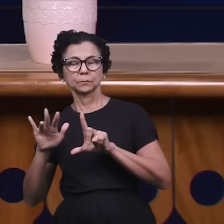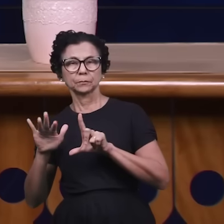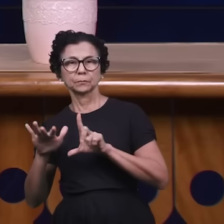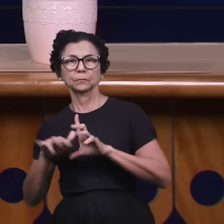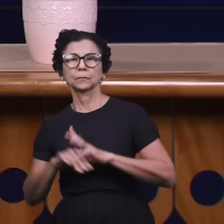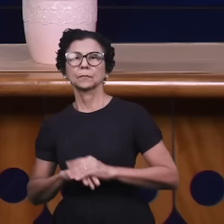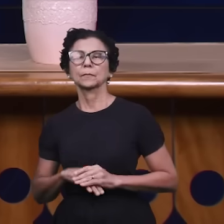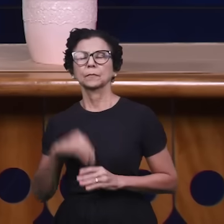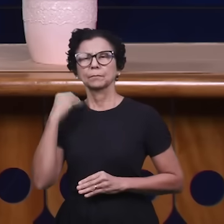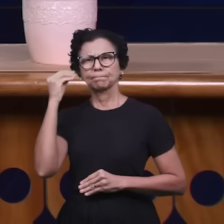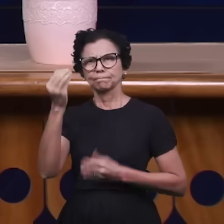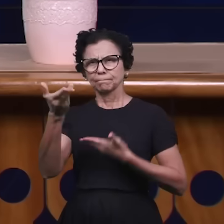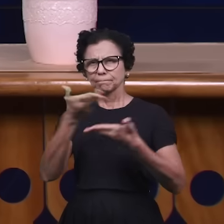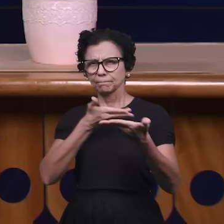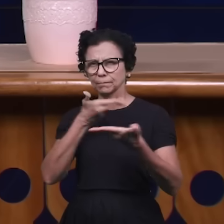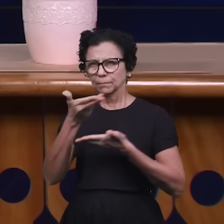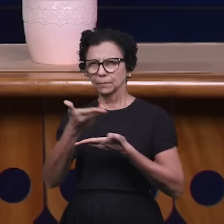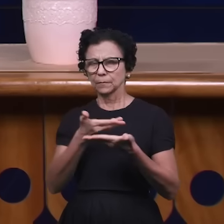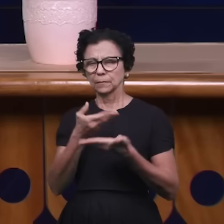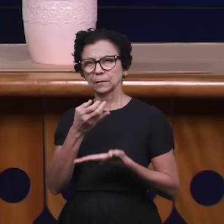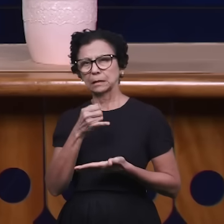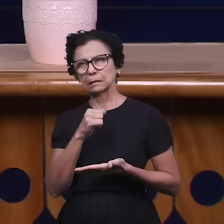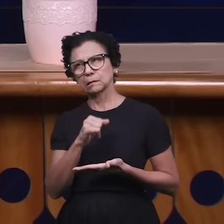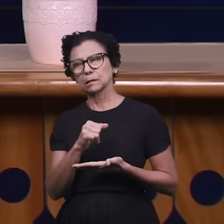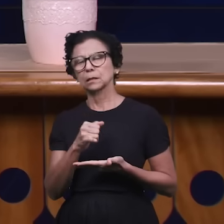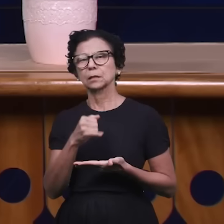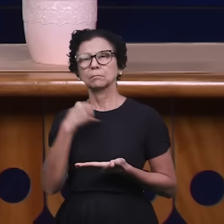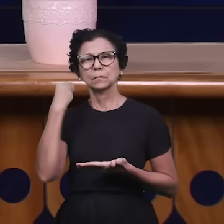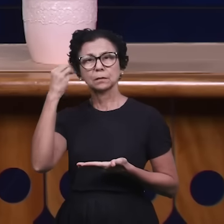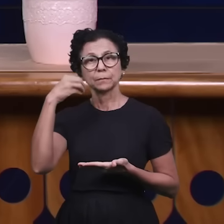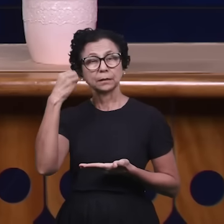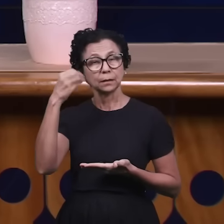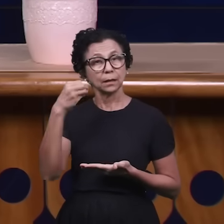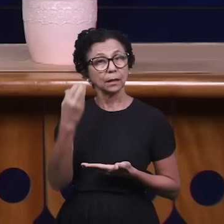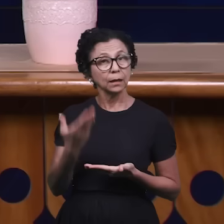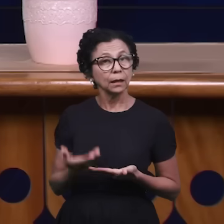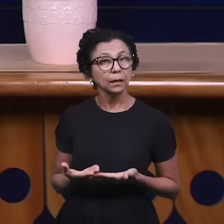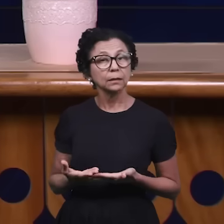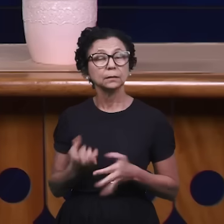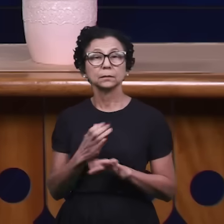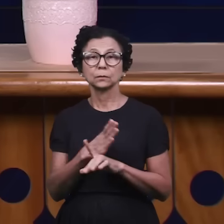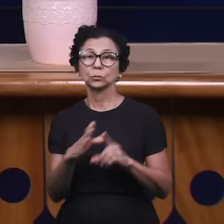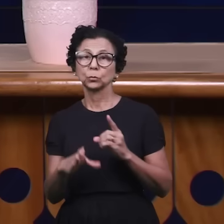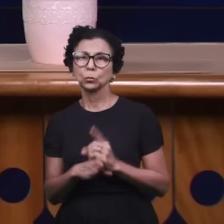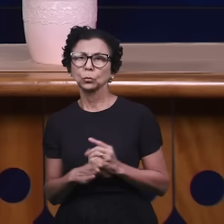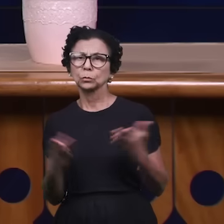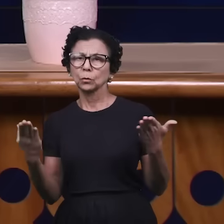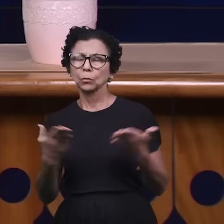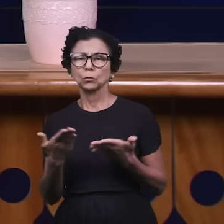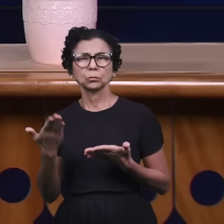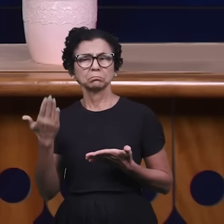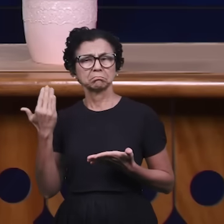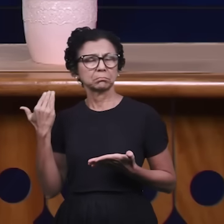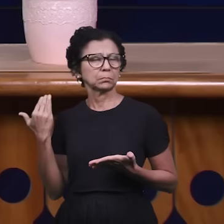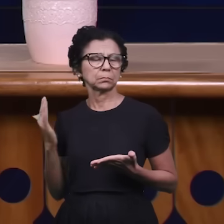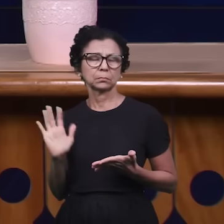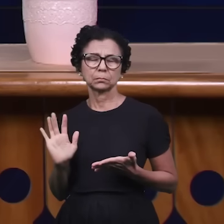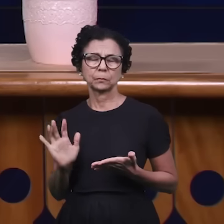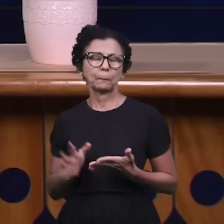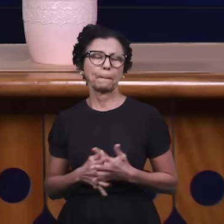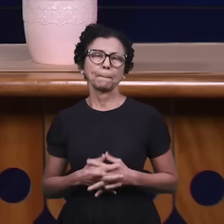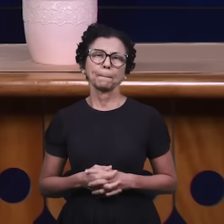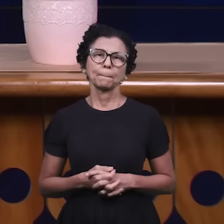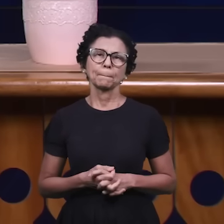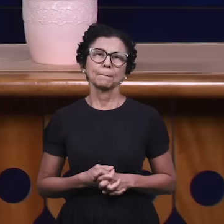QR Code para você compartilhar a sua experiência conosco, caso você tenha tido alguma experiência com Deus neste culto ou em